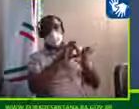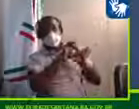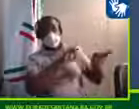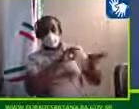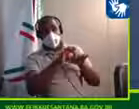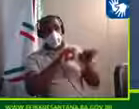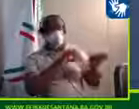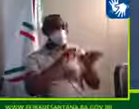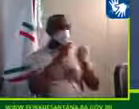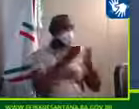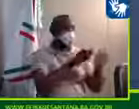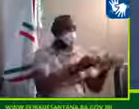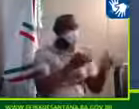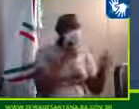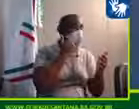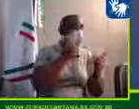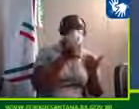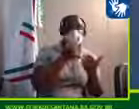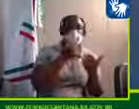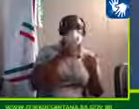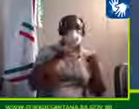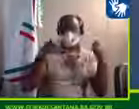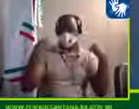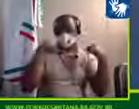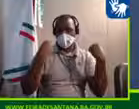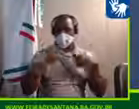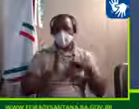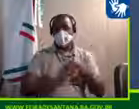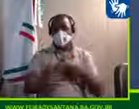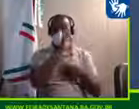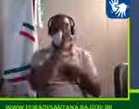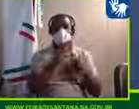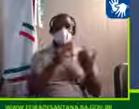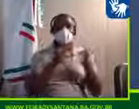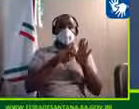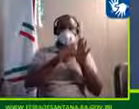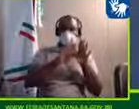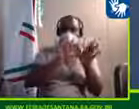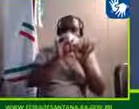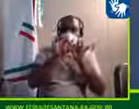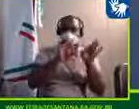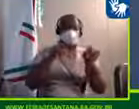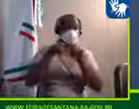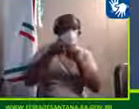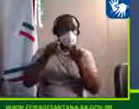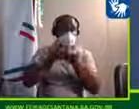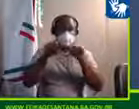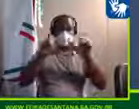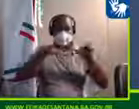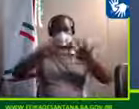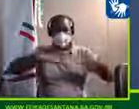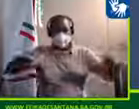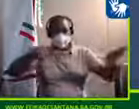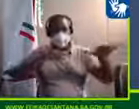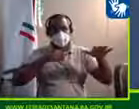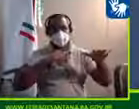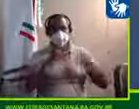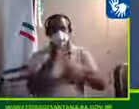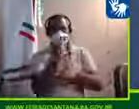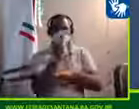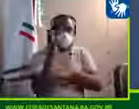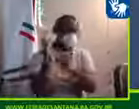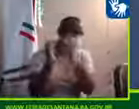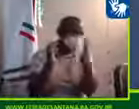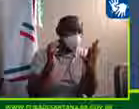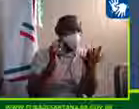estaremos discutindo com o pessoal de academias. E nós estaremos revendo também alguns parques públicos em Feira de Santana no seu